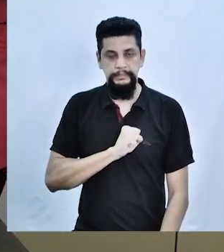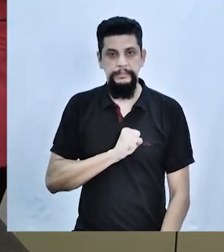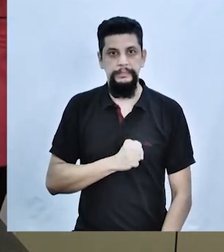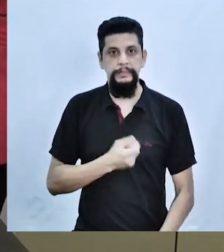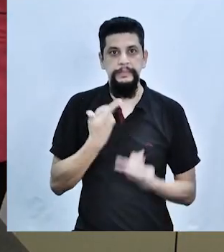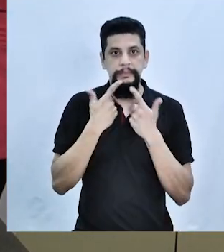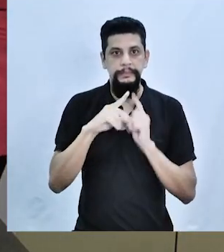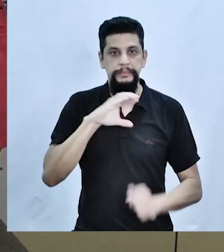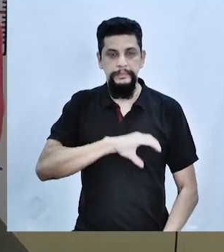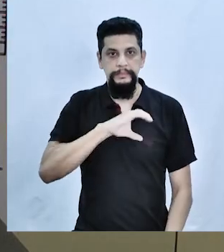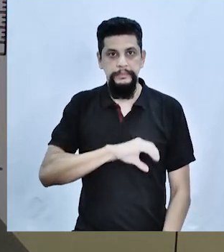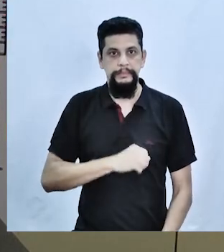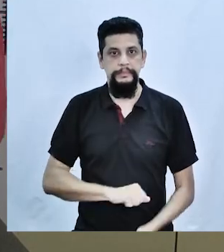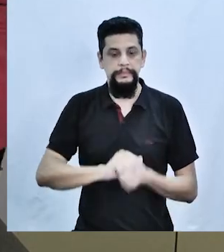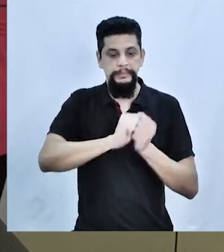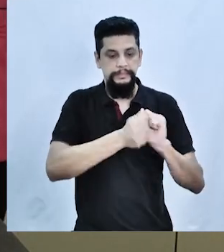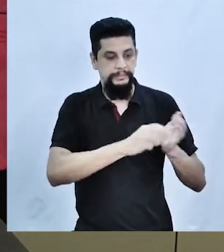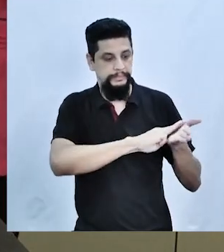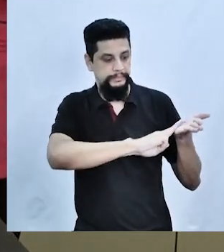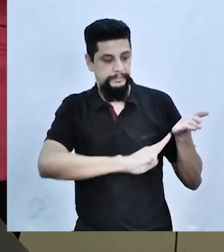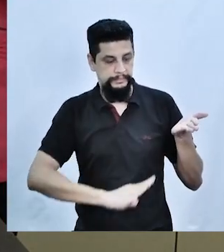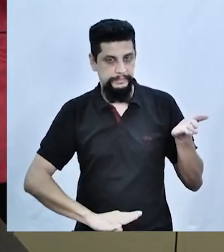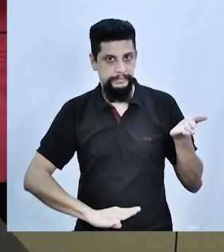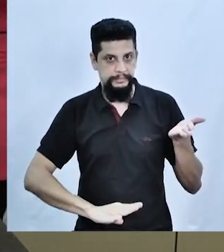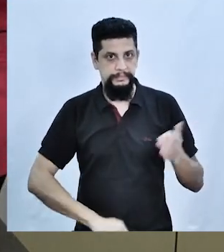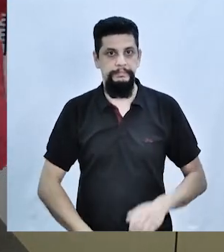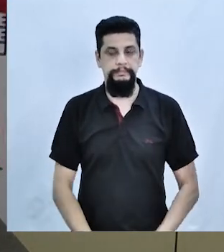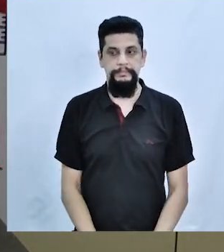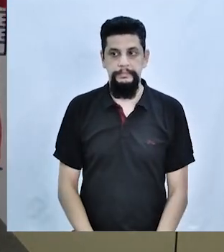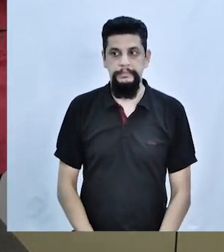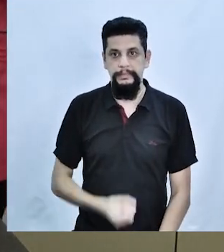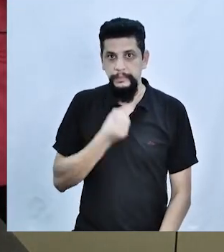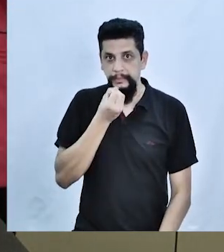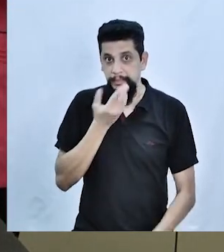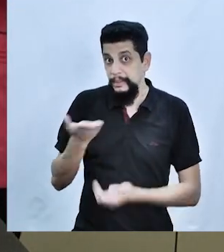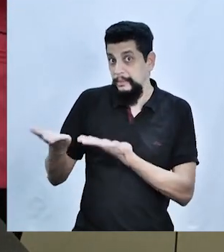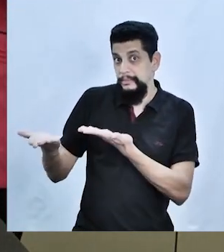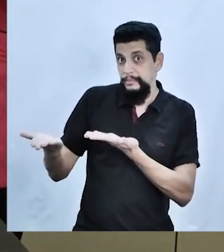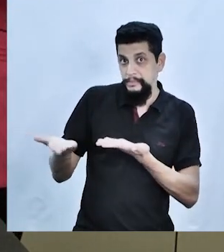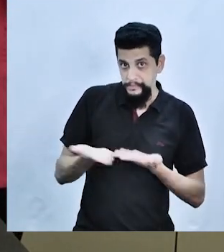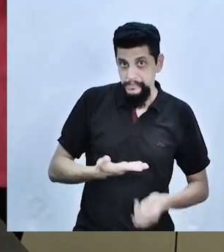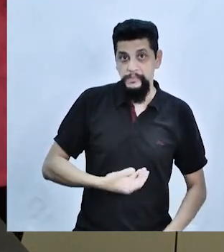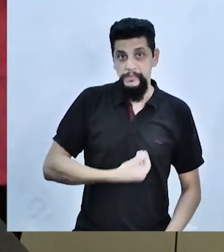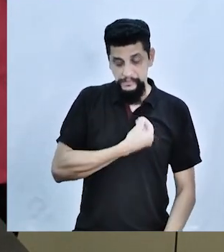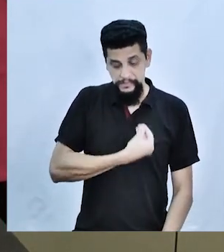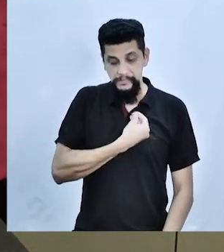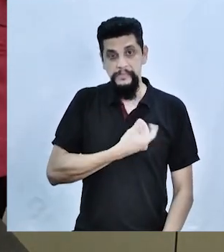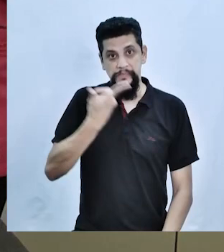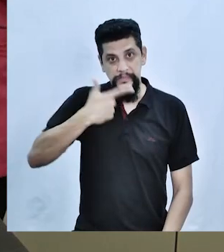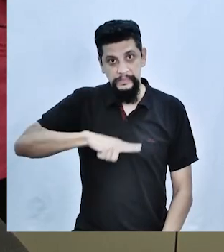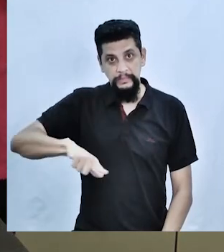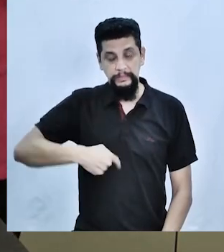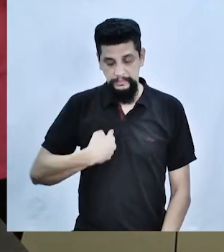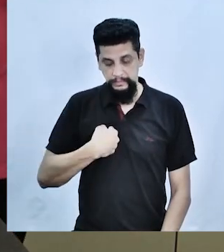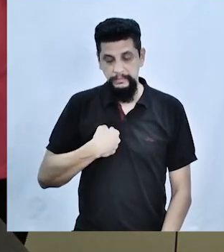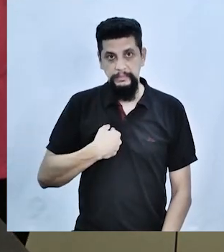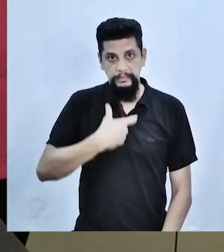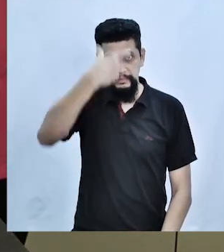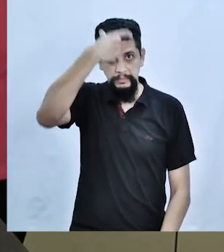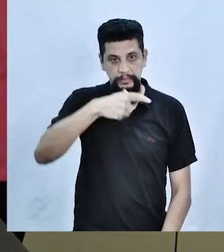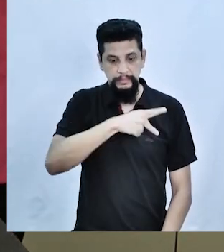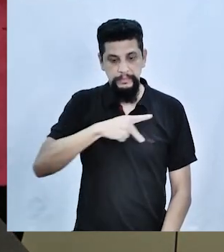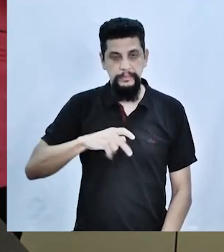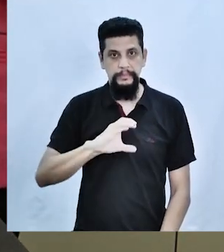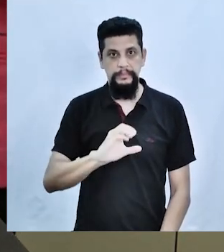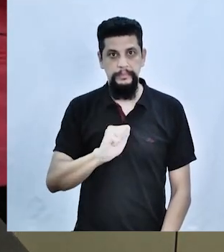língua portuguesa para o quarto ano de adequação metodológica. Sejam bem-vindos aí! Estamos aí! E eu sou a